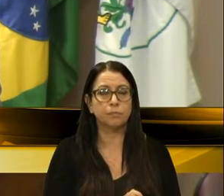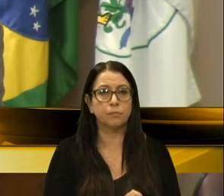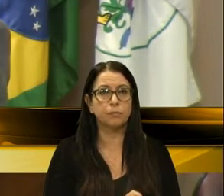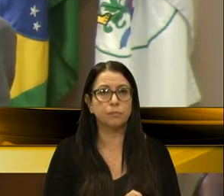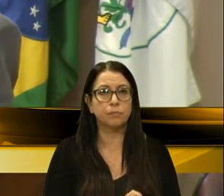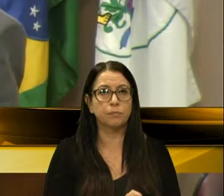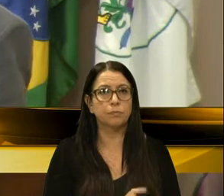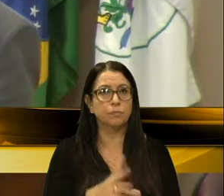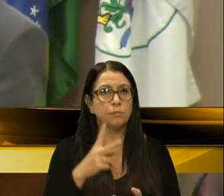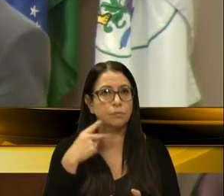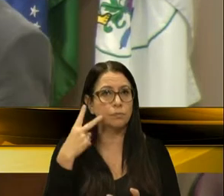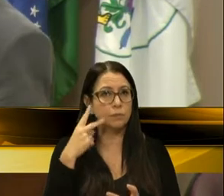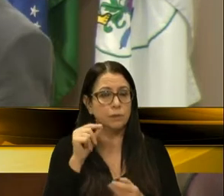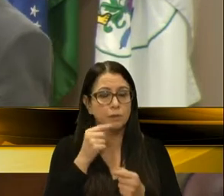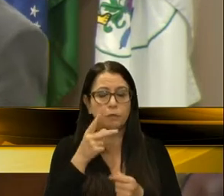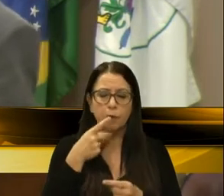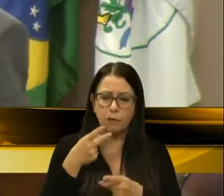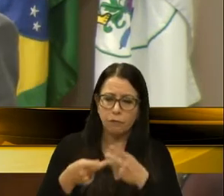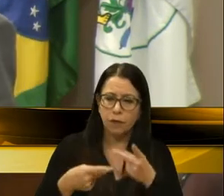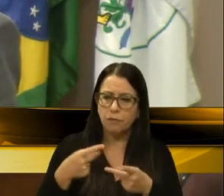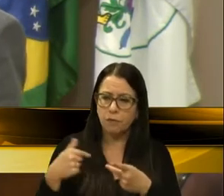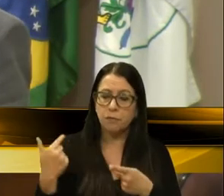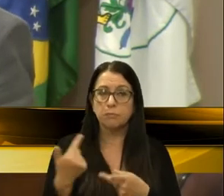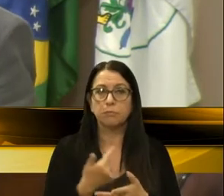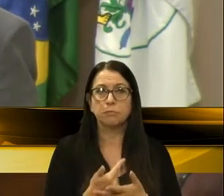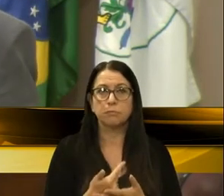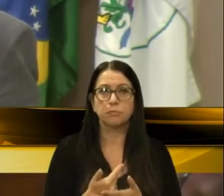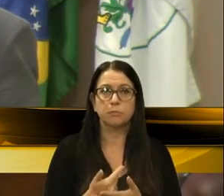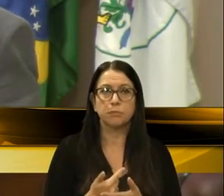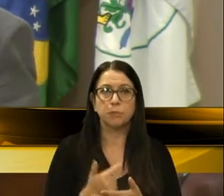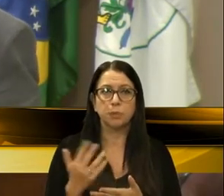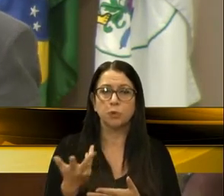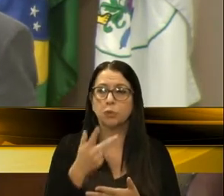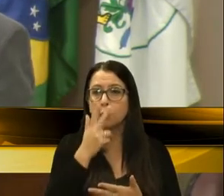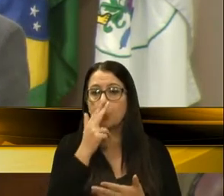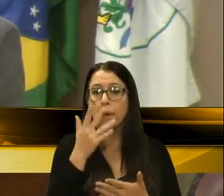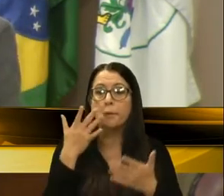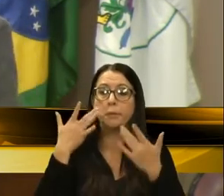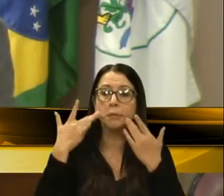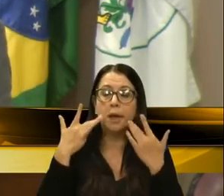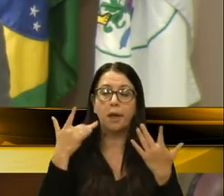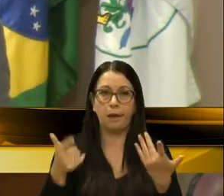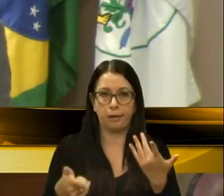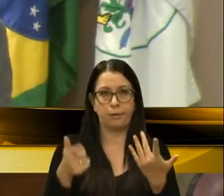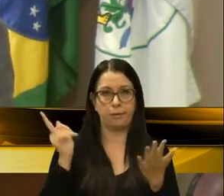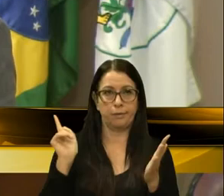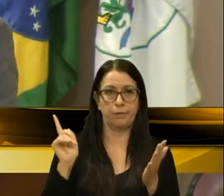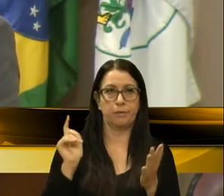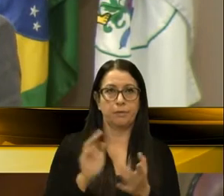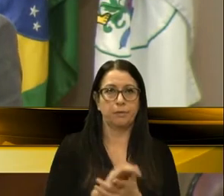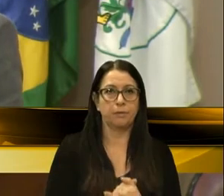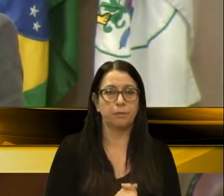O vereador aqui fez uma fala, fez todo um teatro, né?